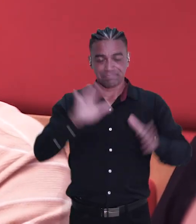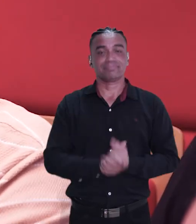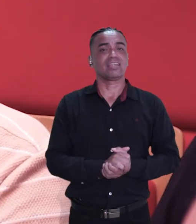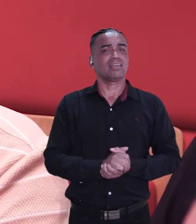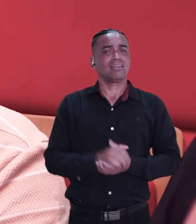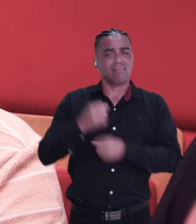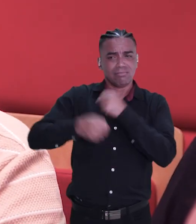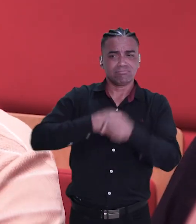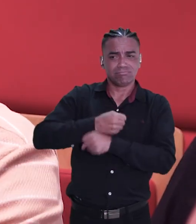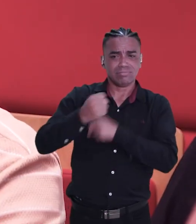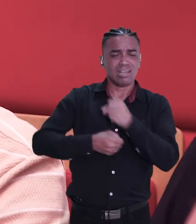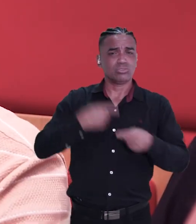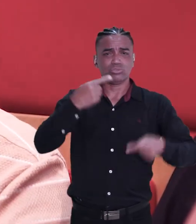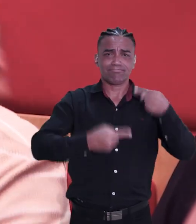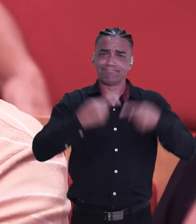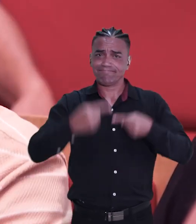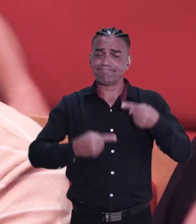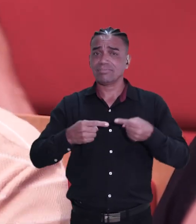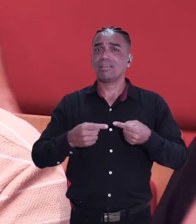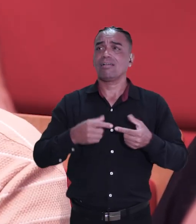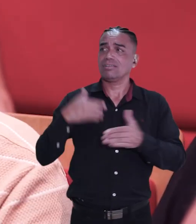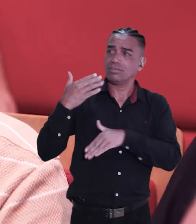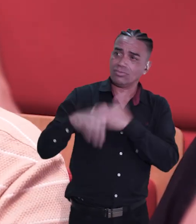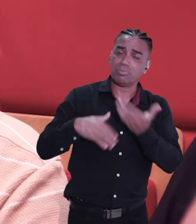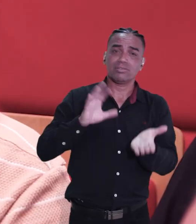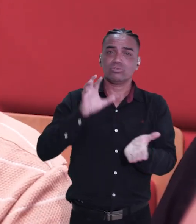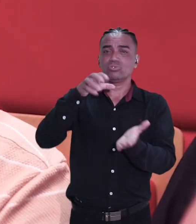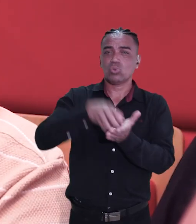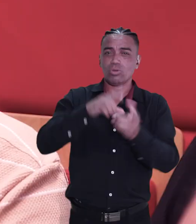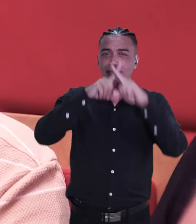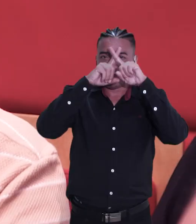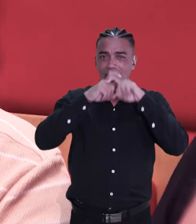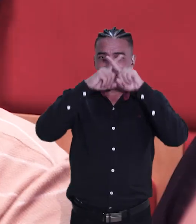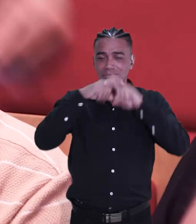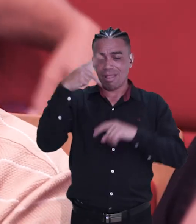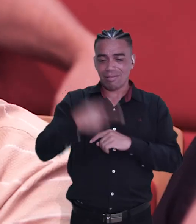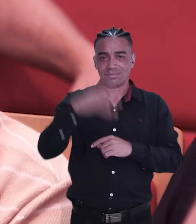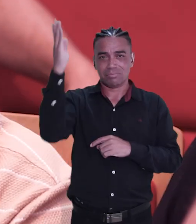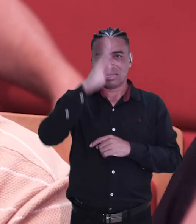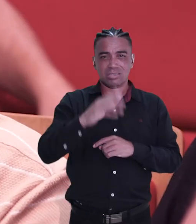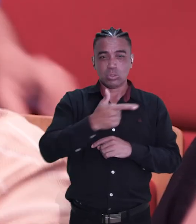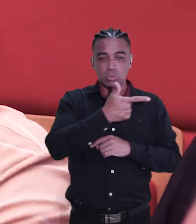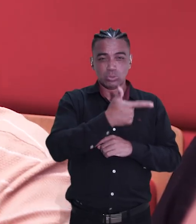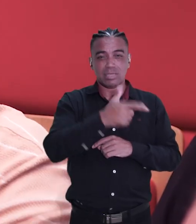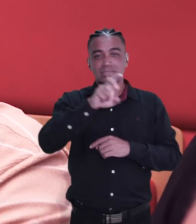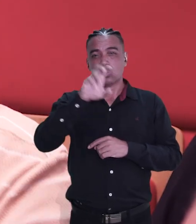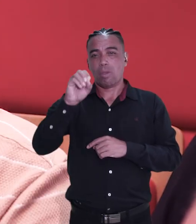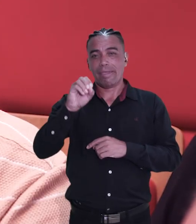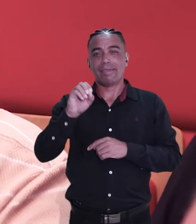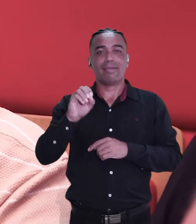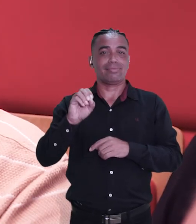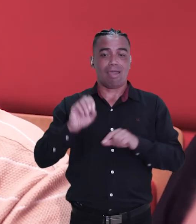objetivamente. Nos últimos anos tem sido discutido muito o crescimento de núcleos nazifascistas no Brasil. São mais